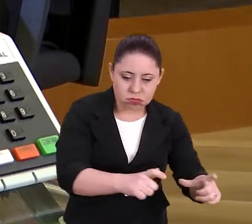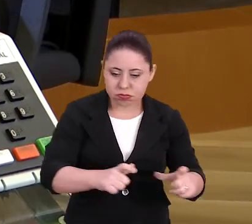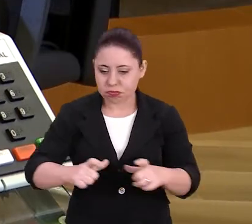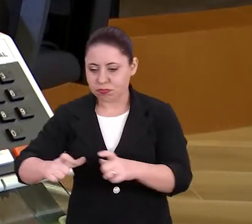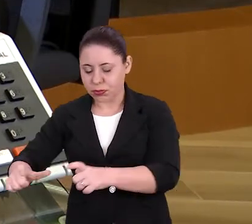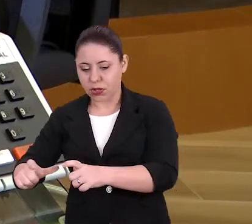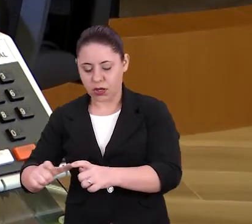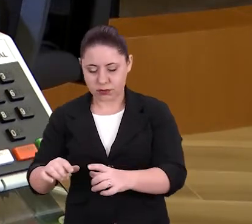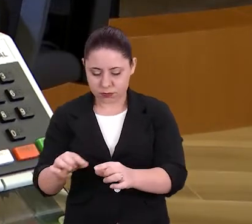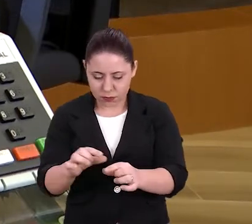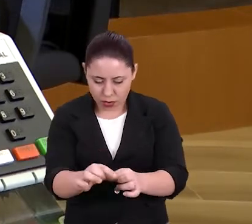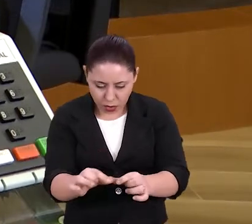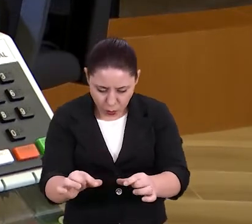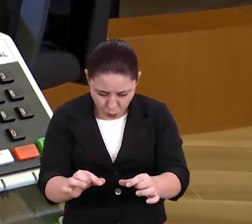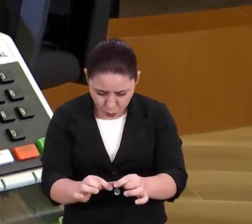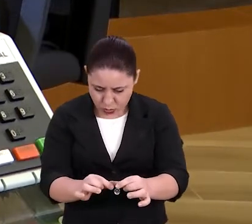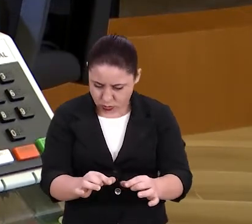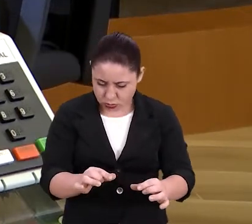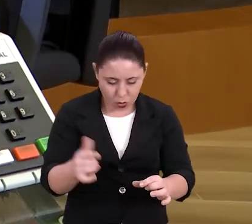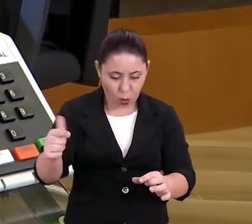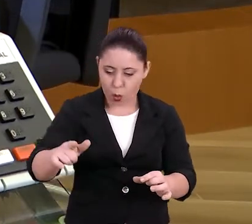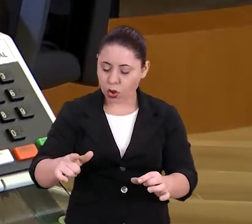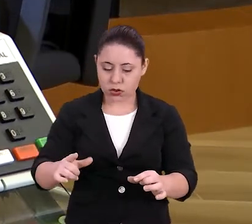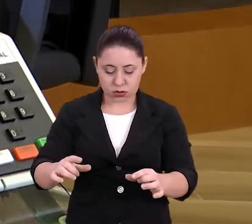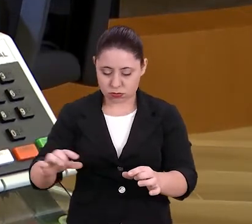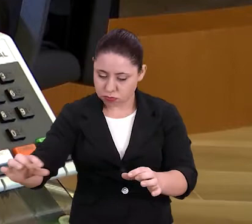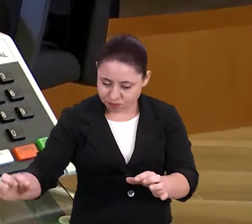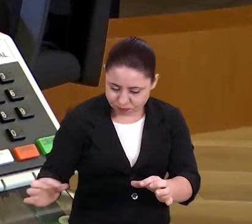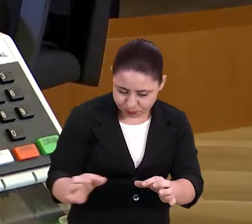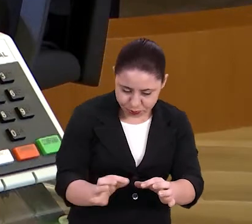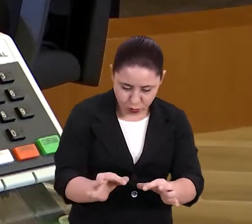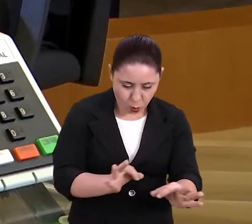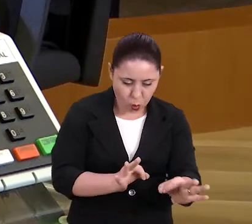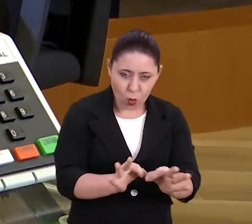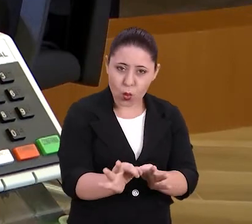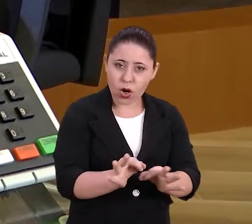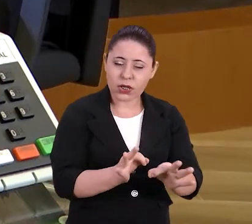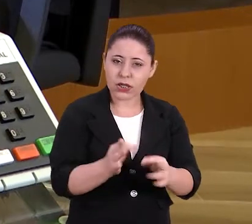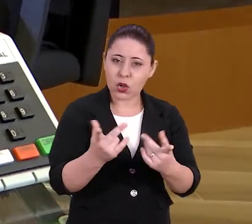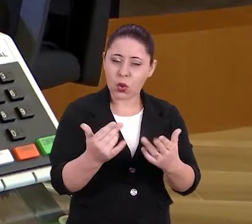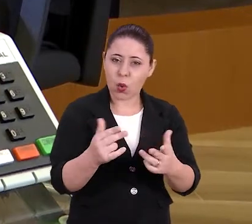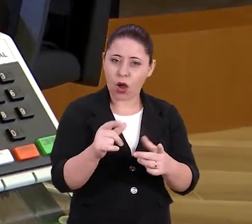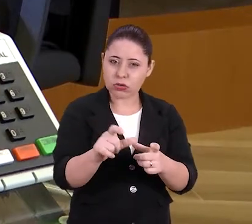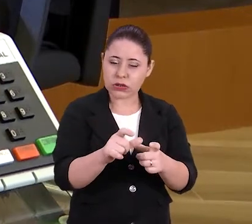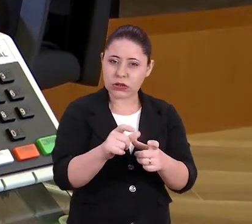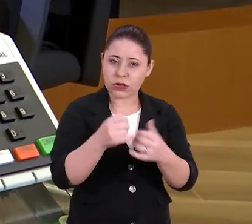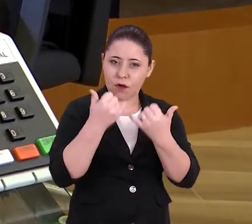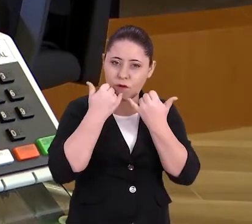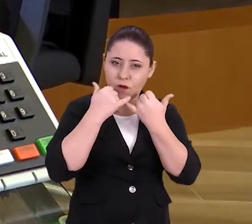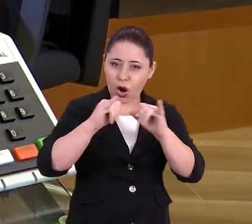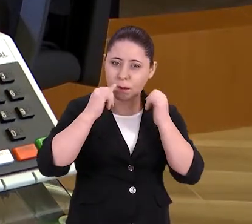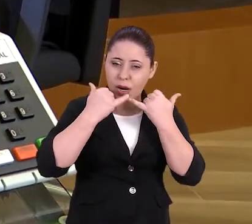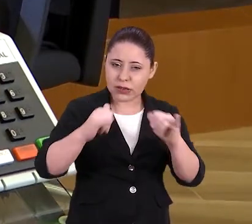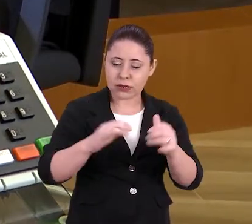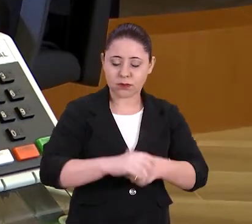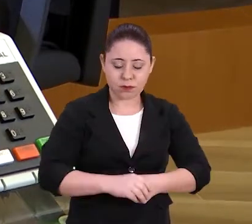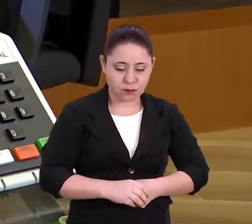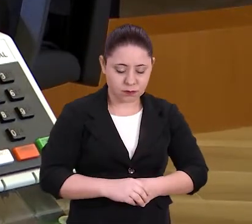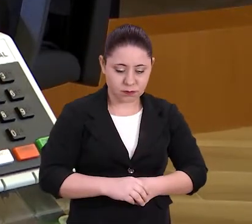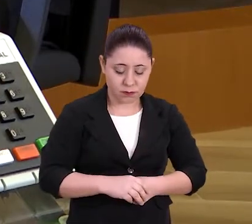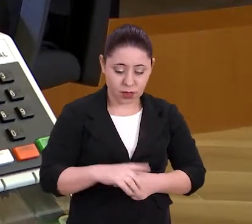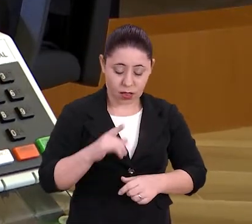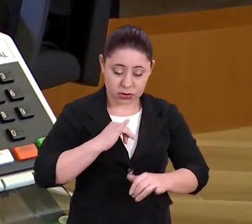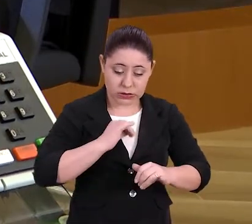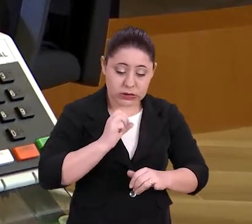as mídias da urna de sessão e colocamos outras mídias de reserva e, se tudo funcionar